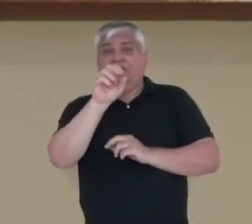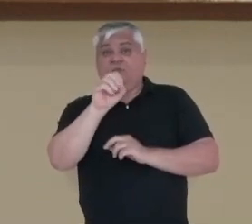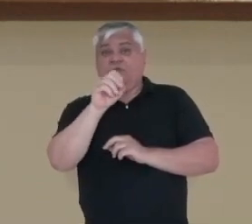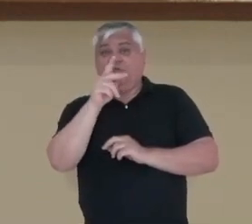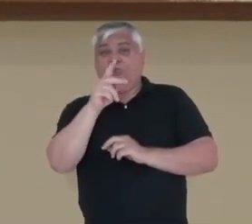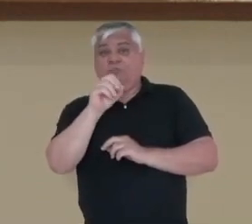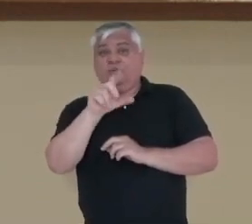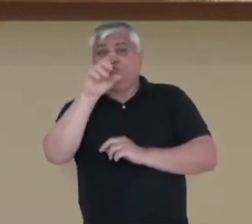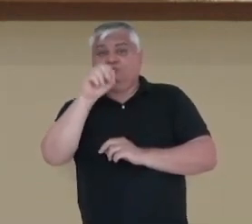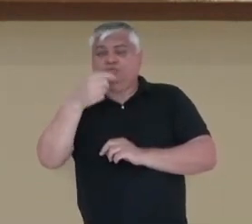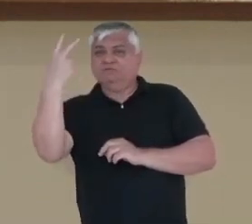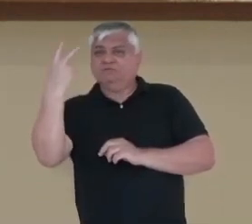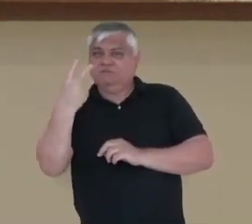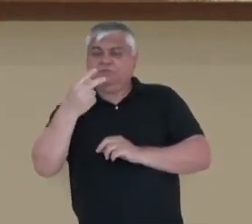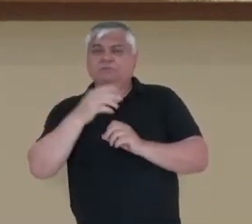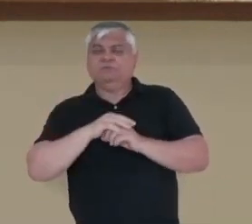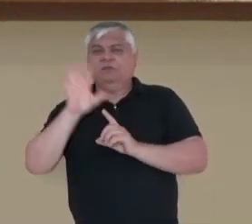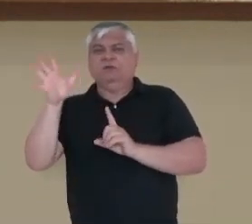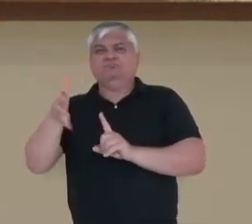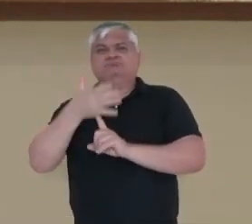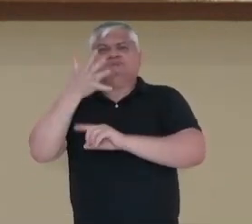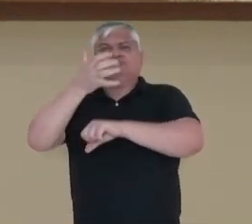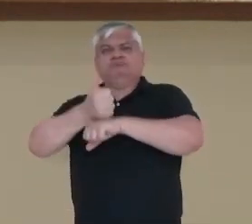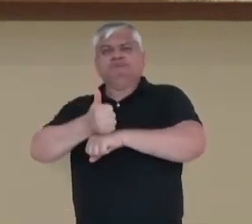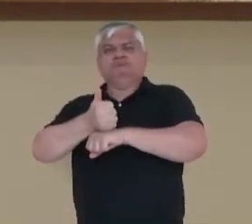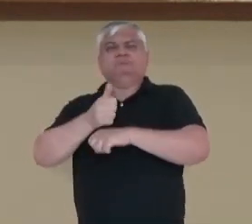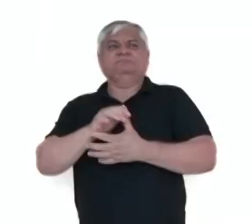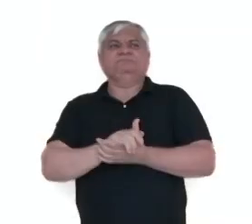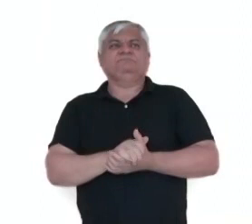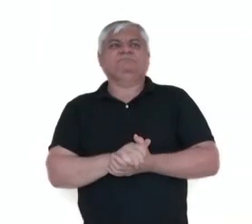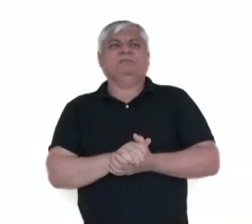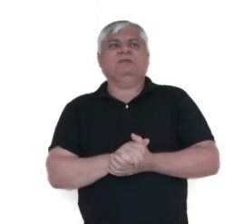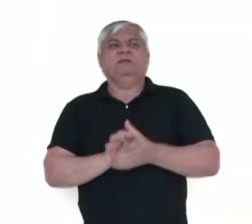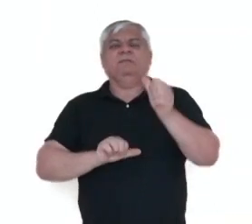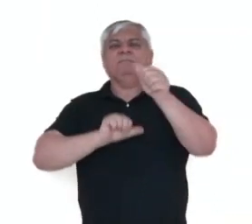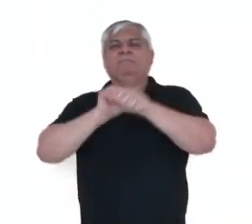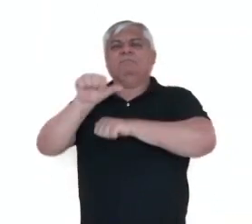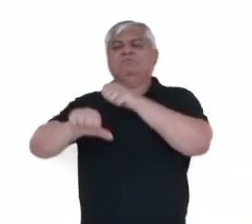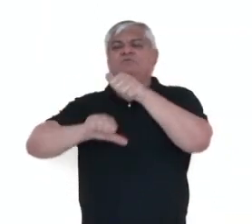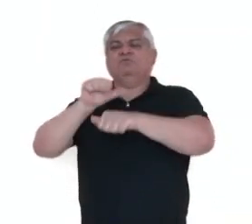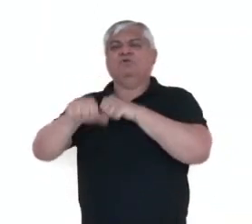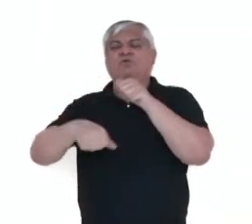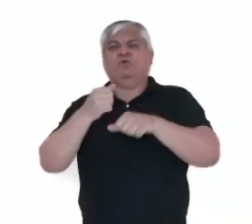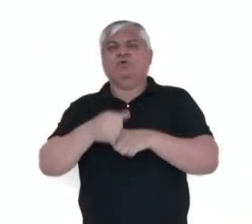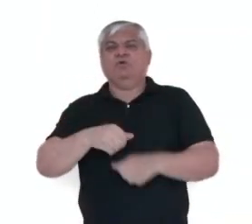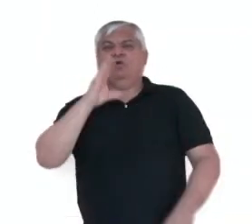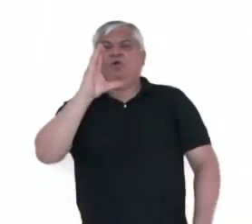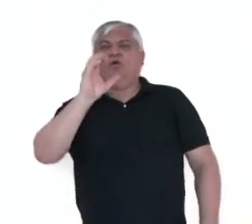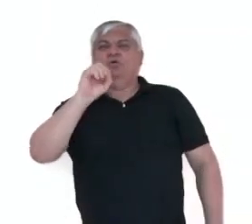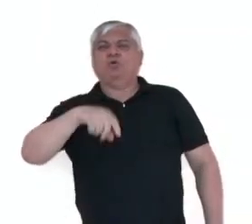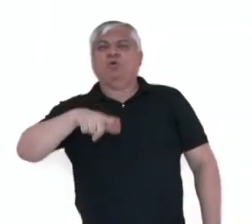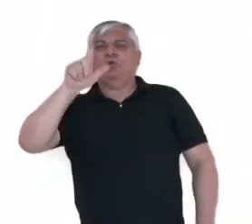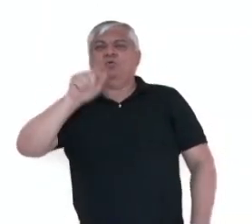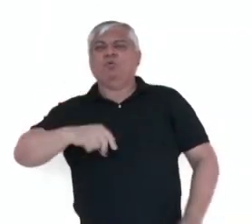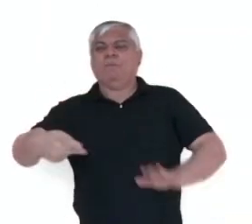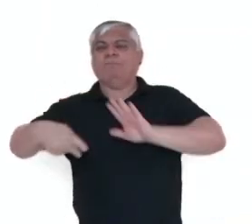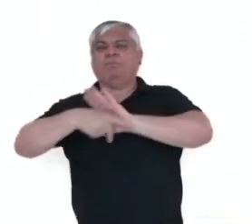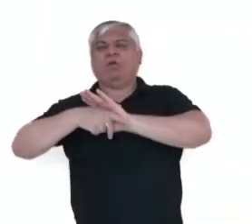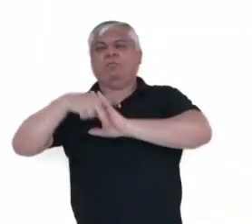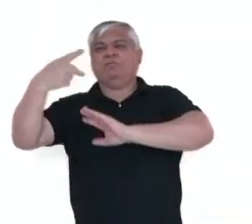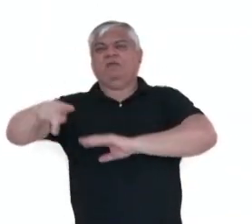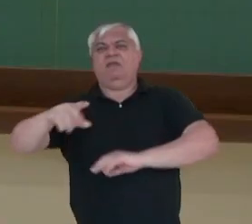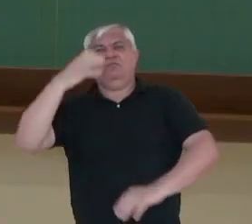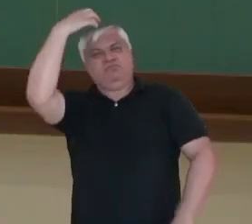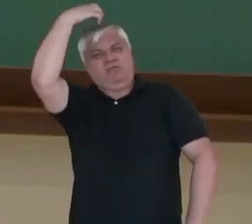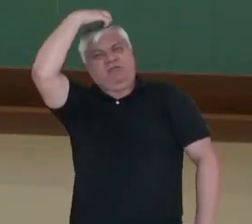o indivíduo que dominava a Bélgica, né, transformou o Congo em uma propriedade particular dele.